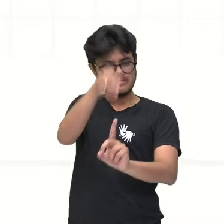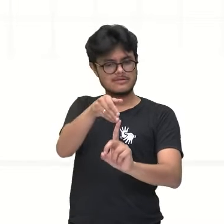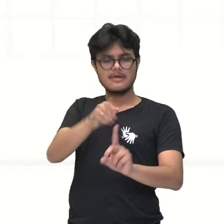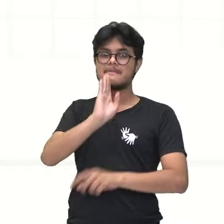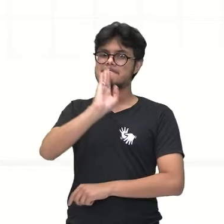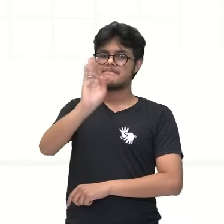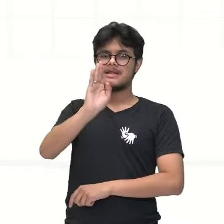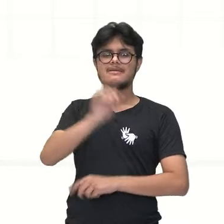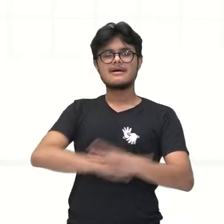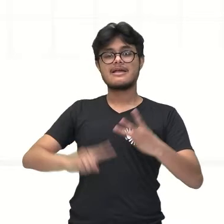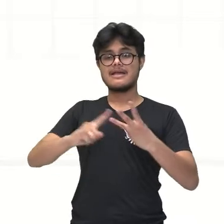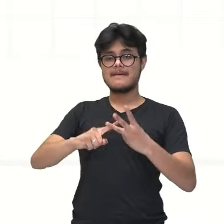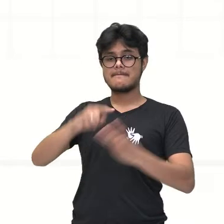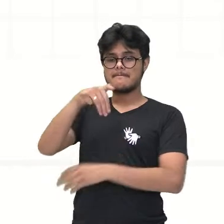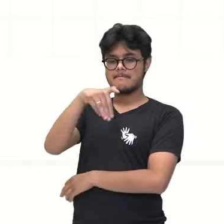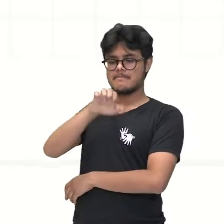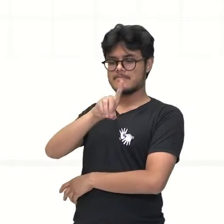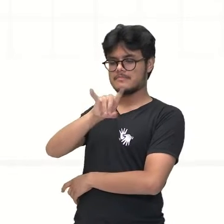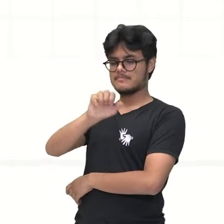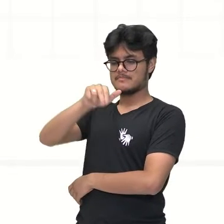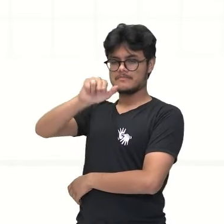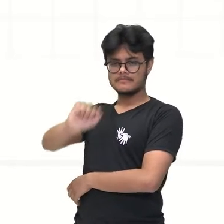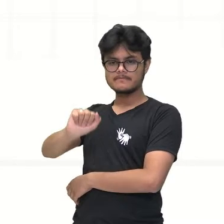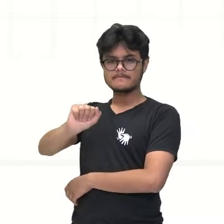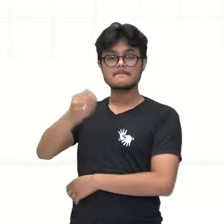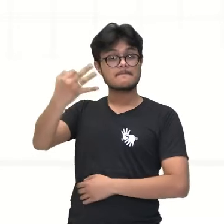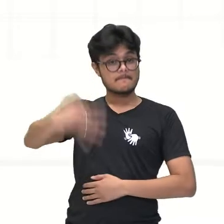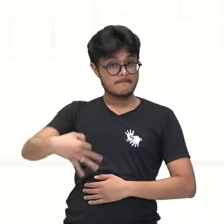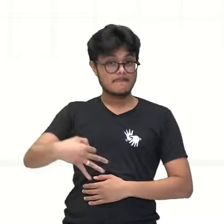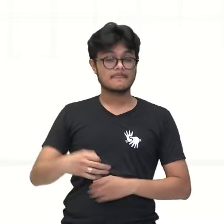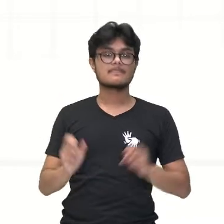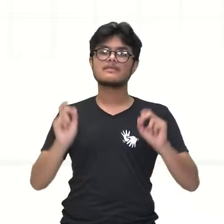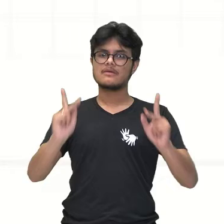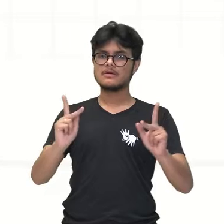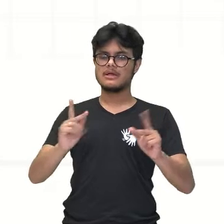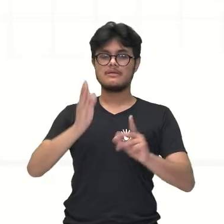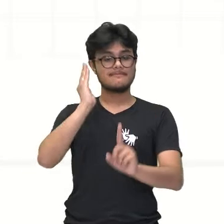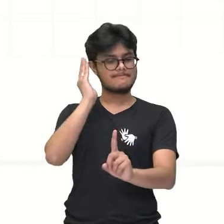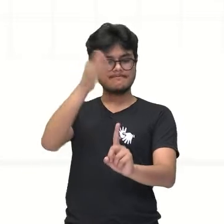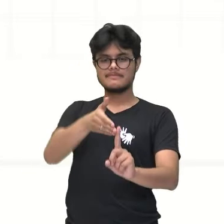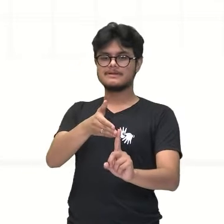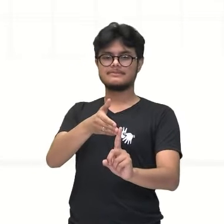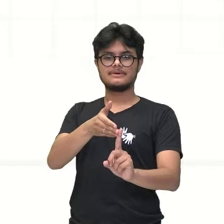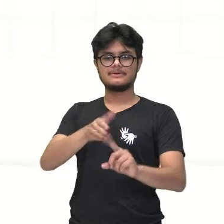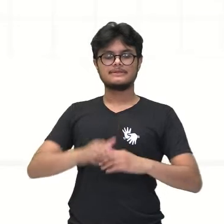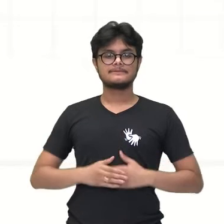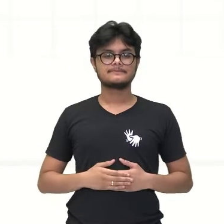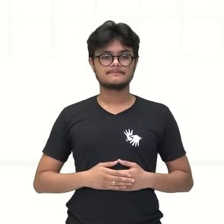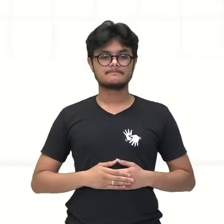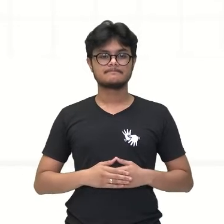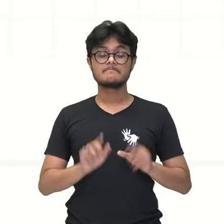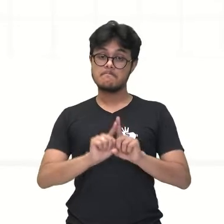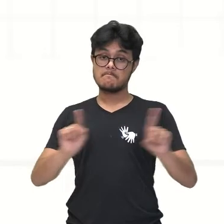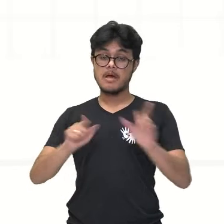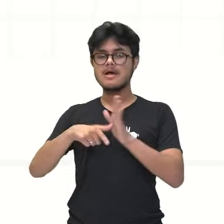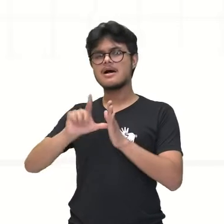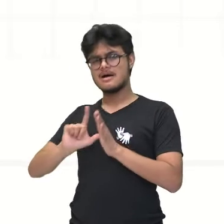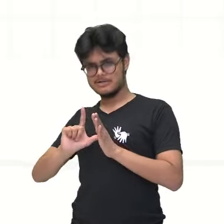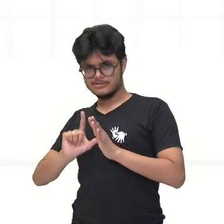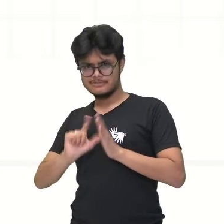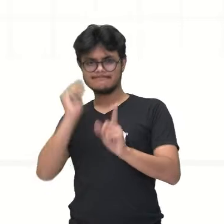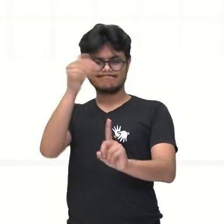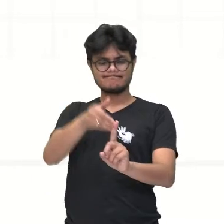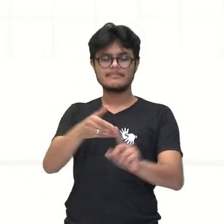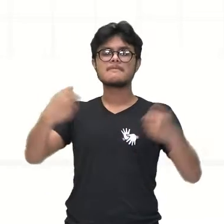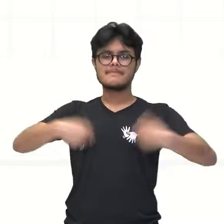a mediana, certo? Então, a mediana vai ser o termo do meio, mas antes de eu escolher o termo do meio, eu